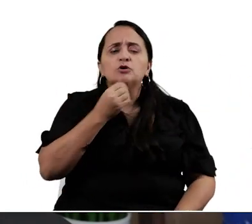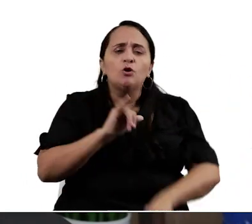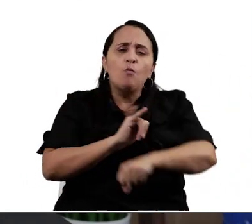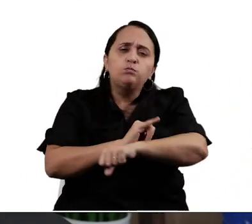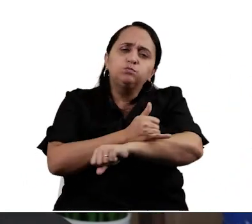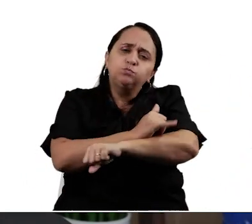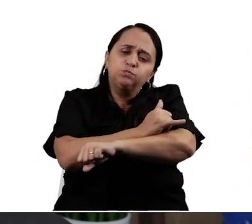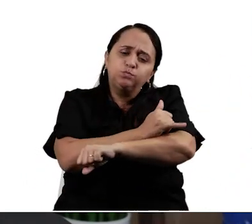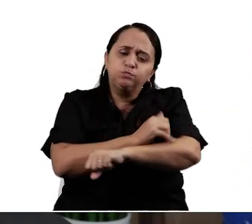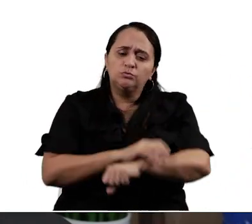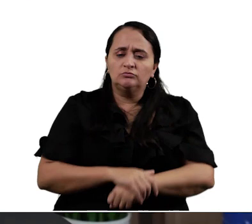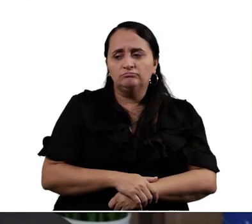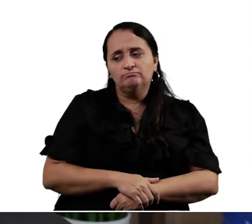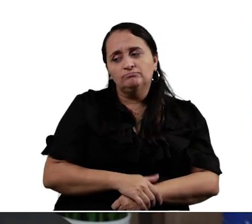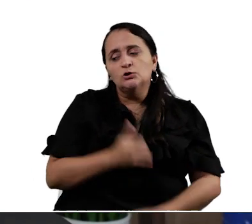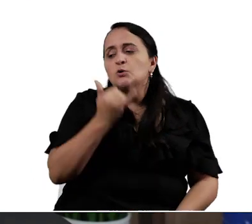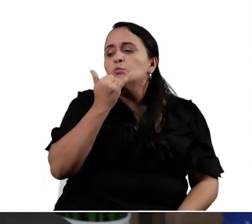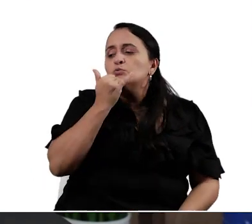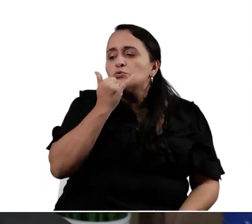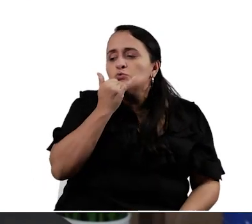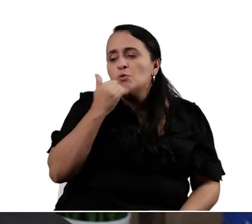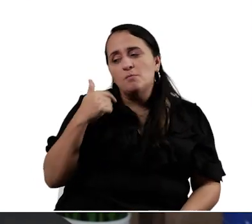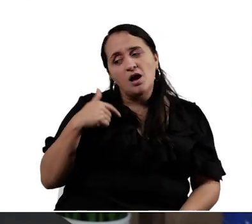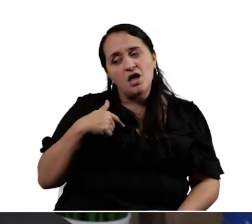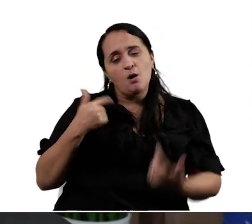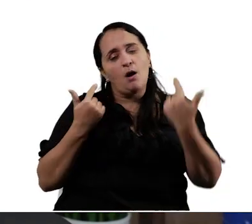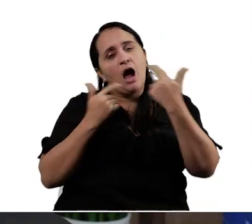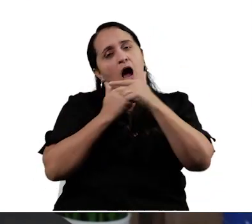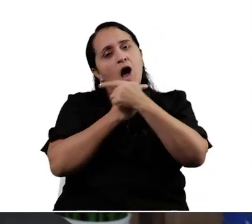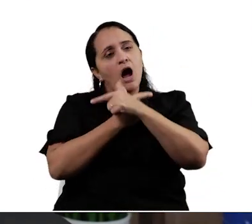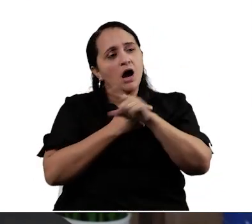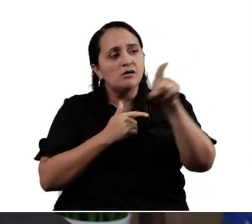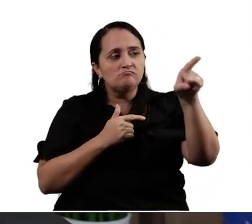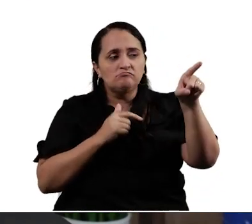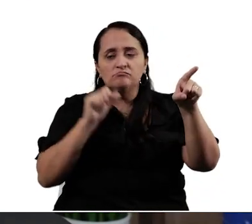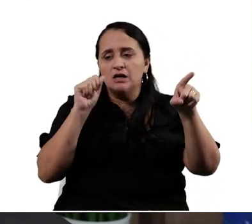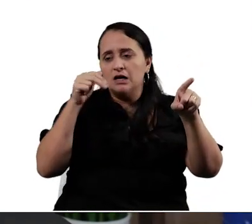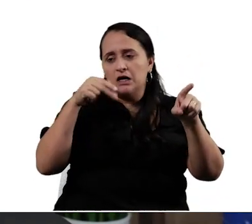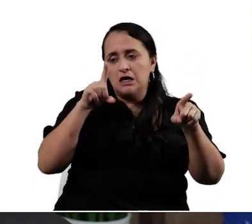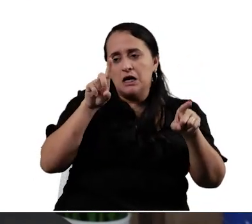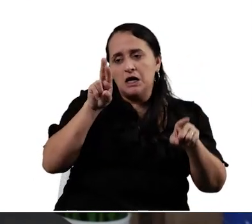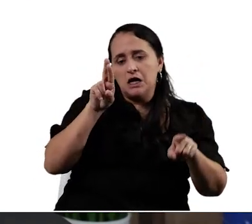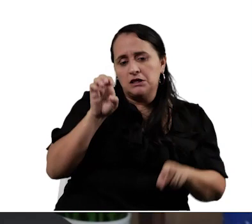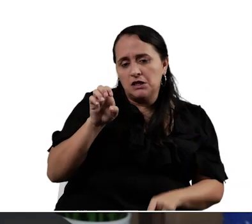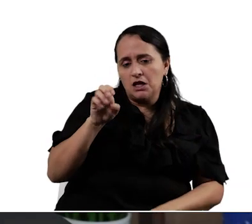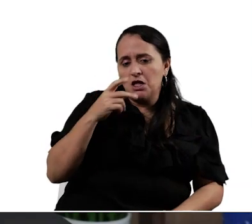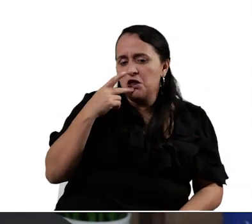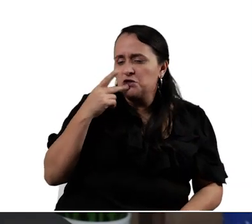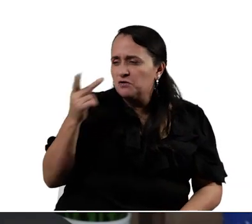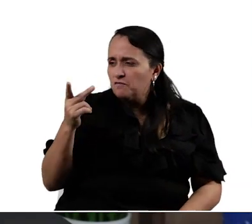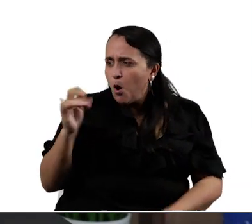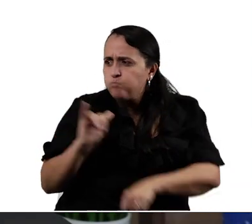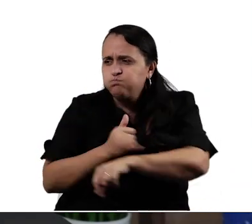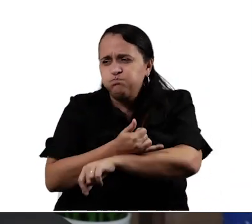ele, desculpe por ter rido de você quando o André te chamou de rolha de poço. Ela